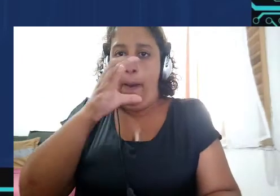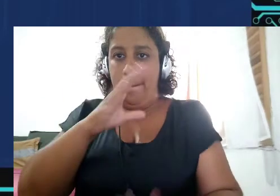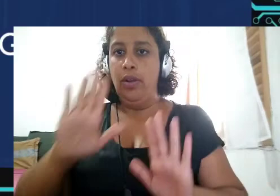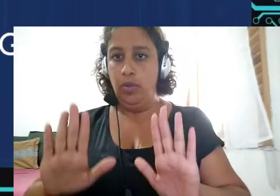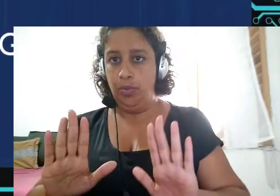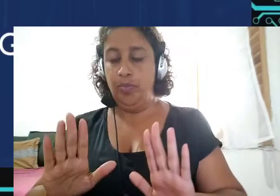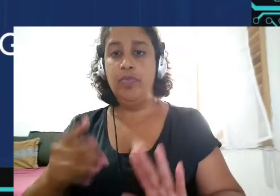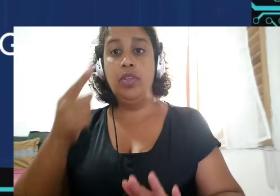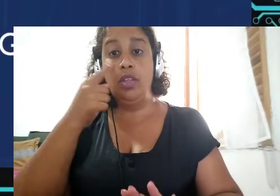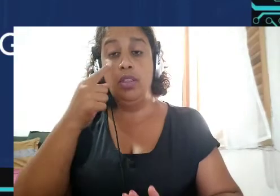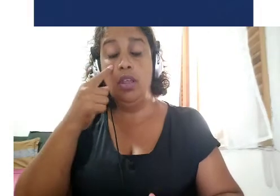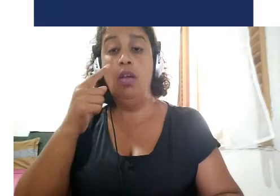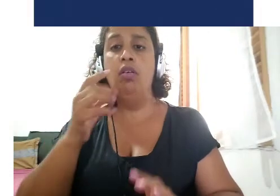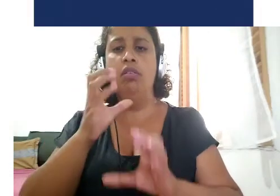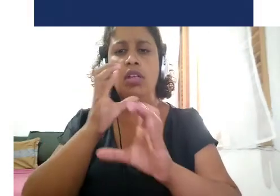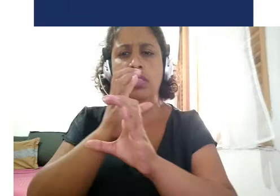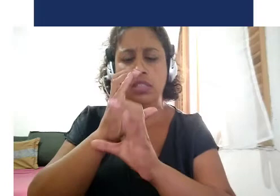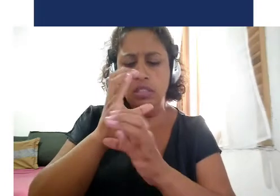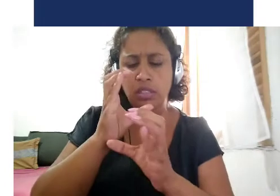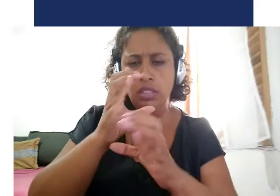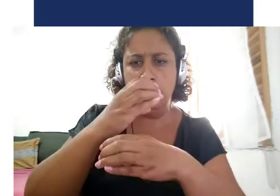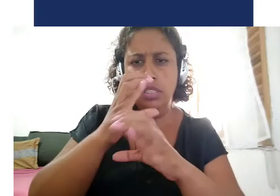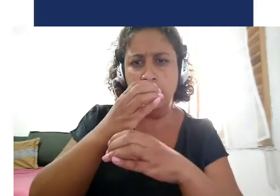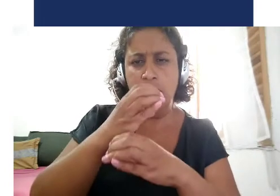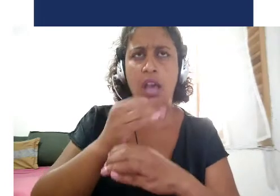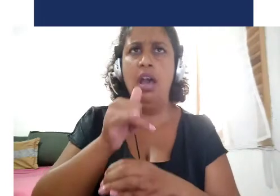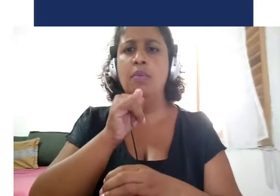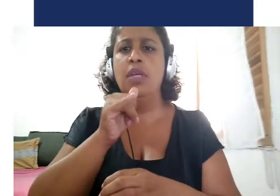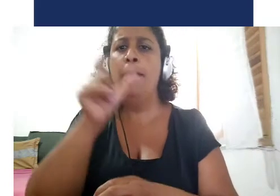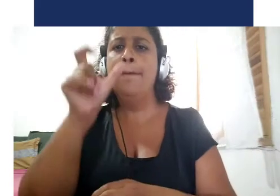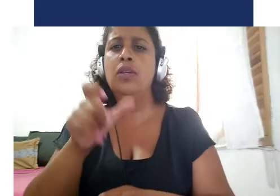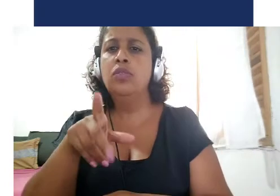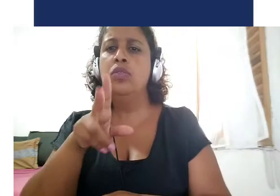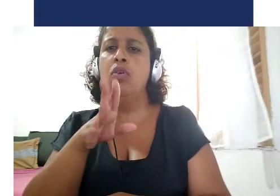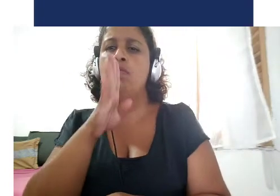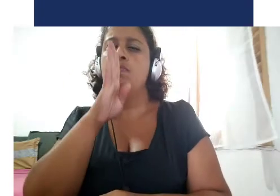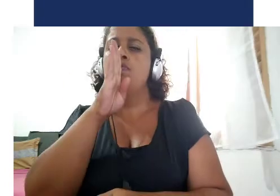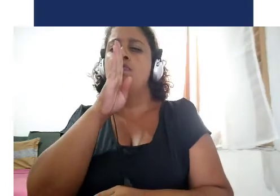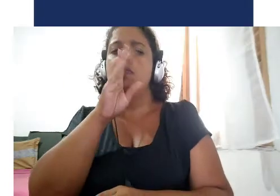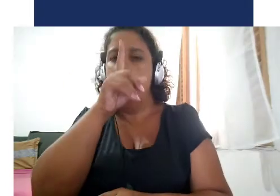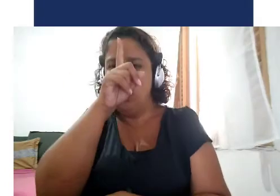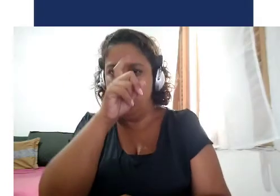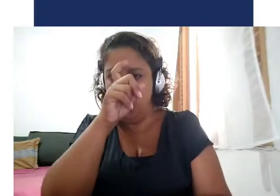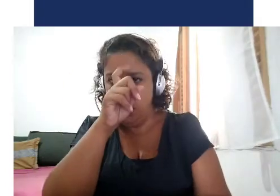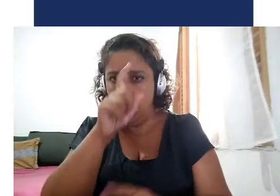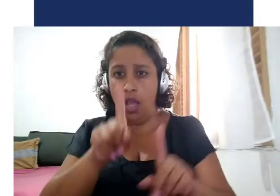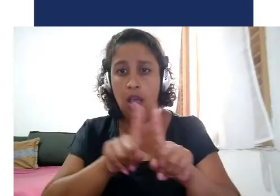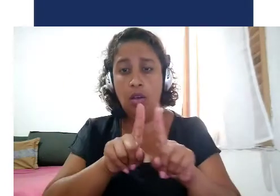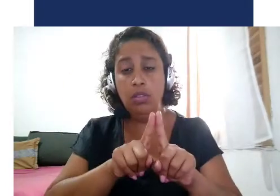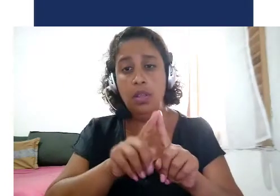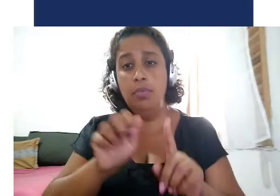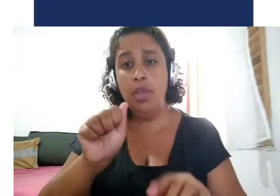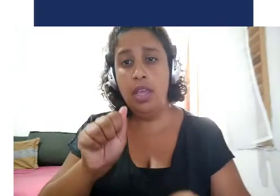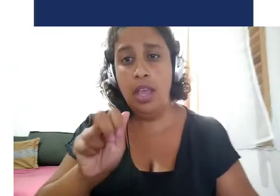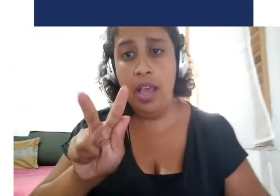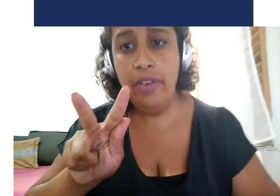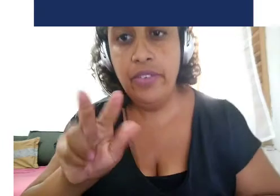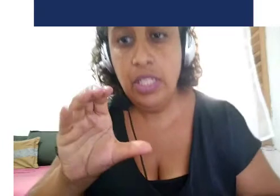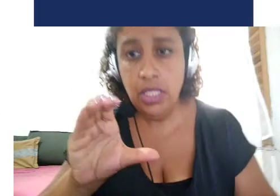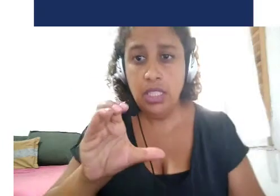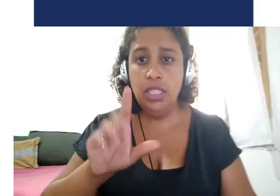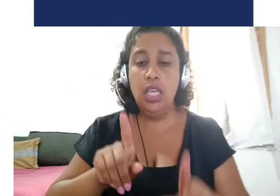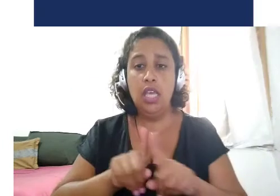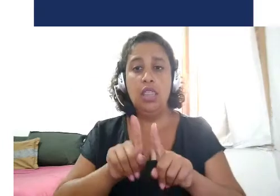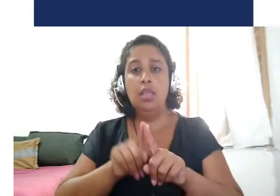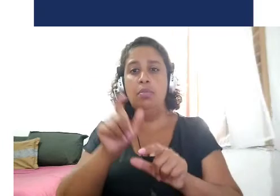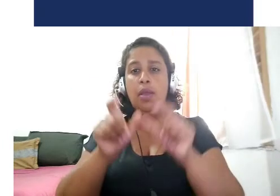8 e 12 horas. A biofísica por trás do eletroencefalograma. O eletroencefalograma, ele vai medir o